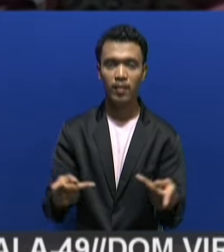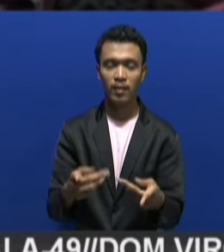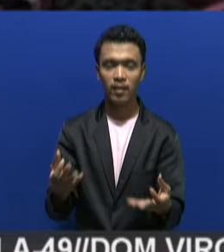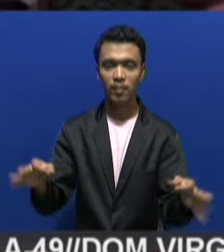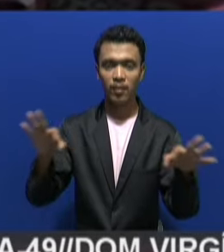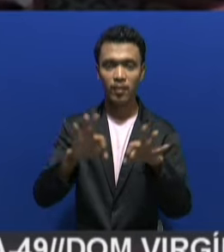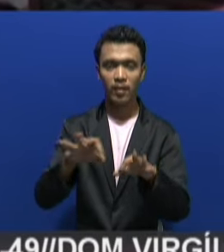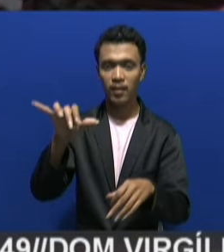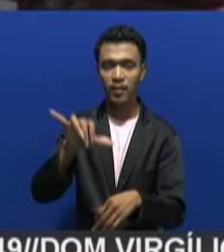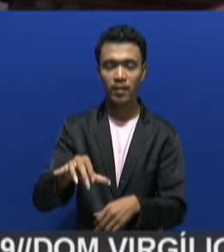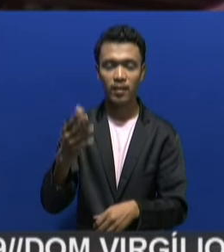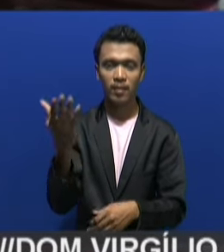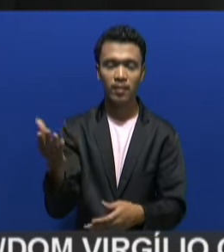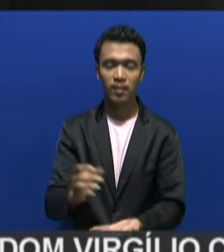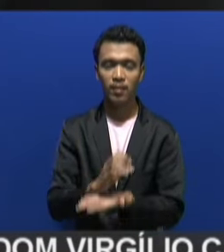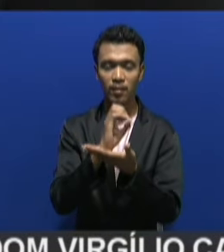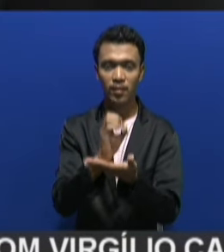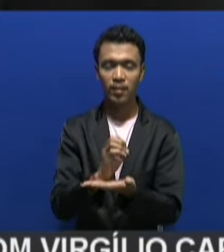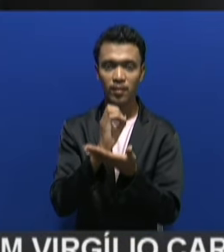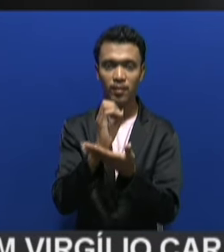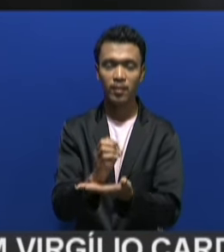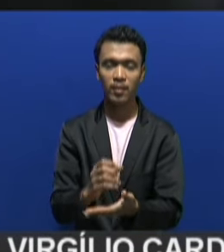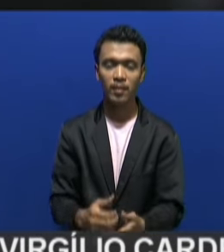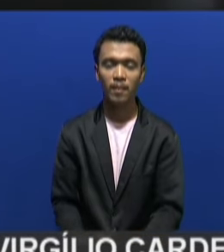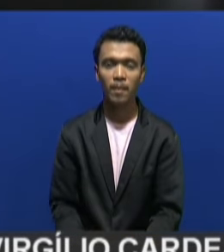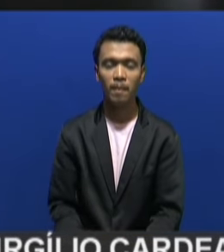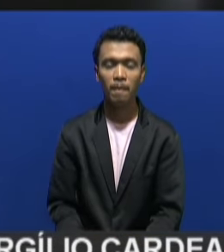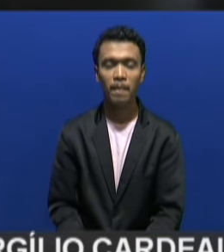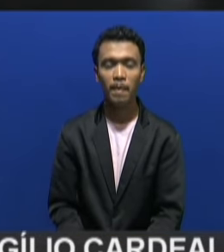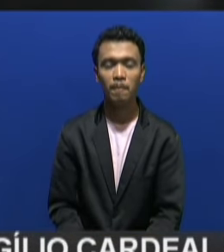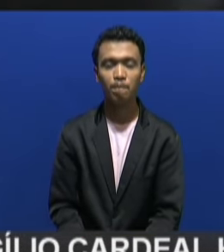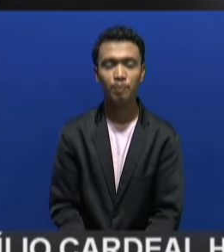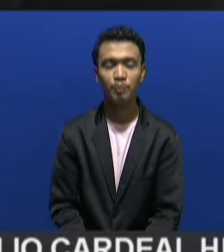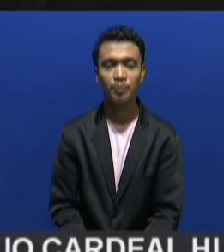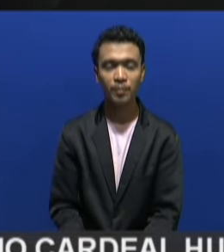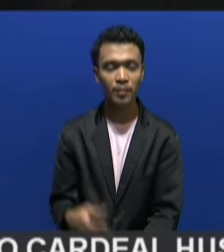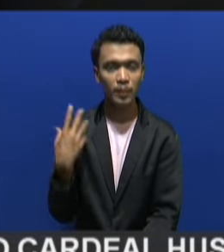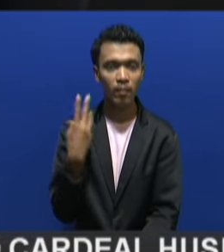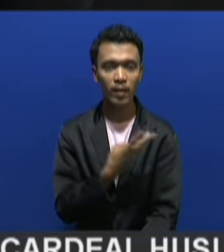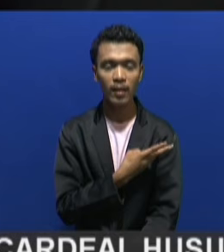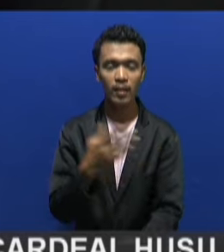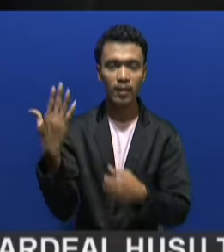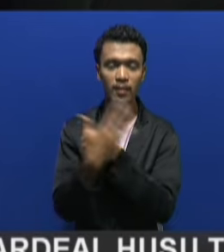sira iha oikusi. Ne umutu nara lira ke bote tebes, ita vizinhos,